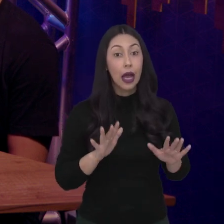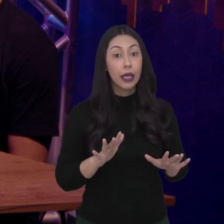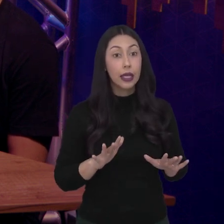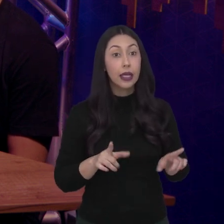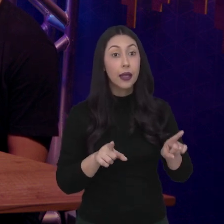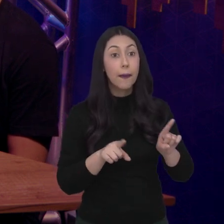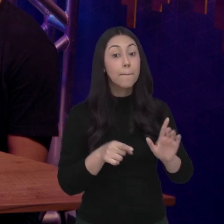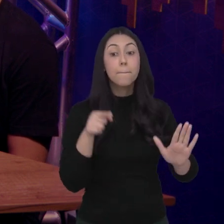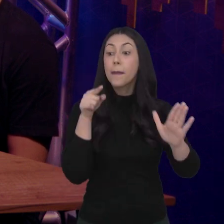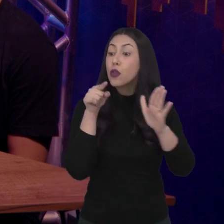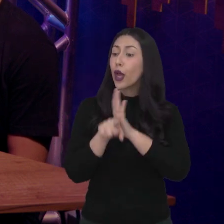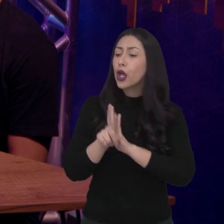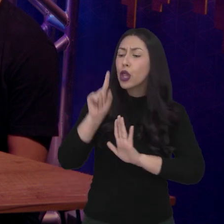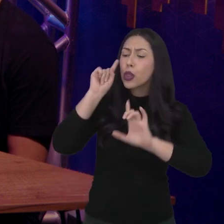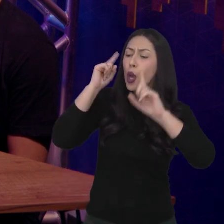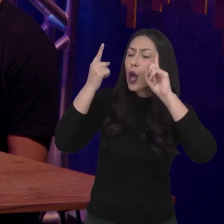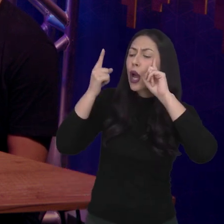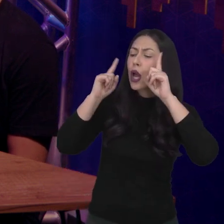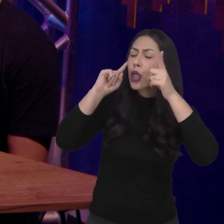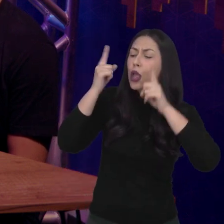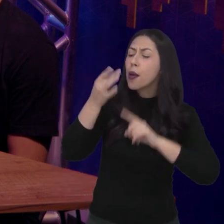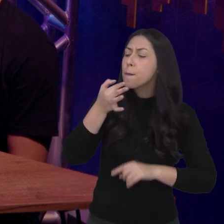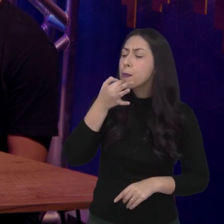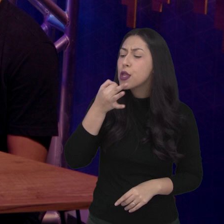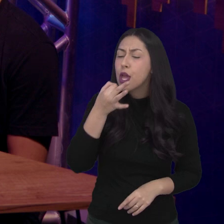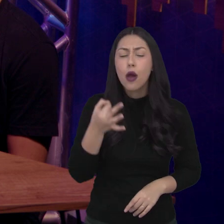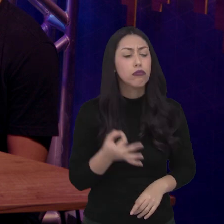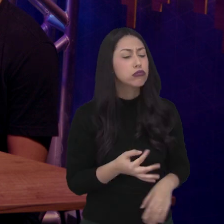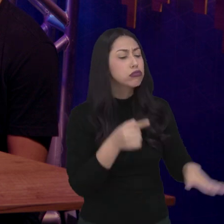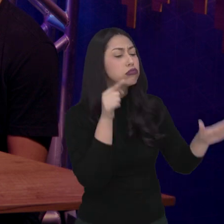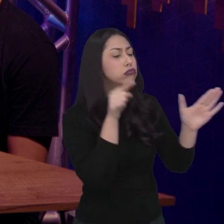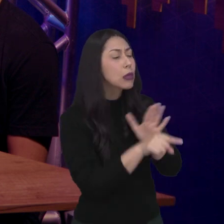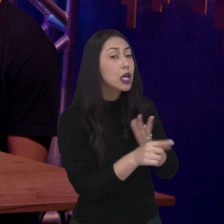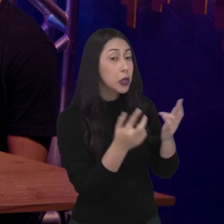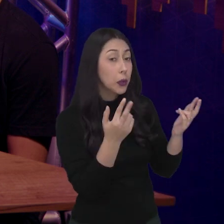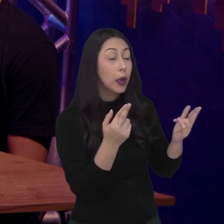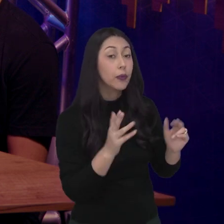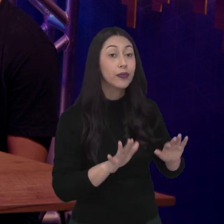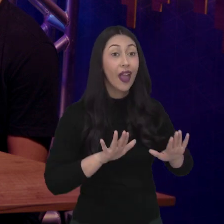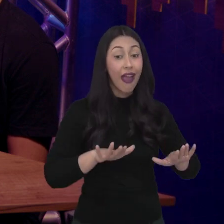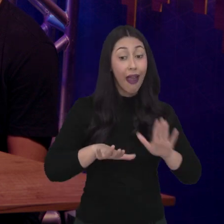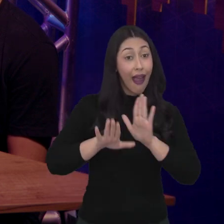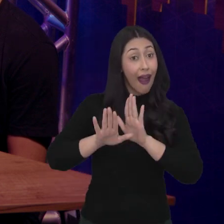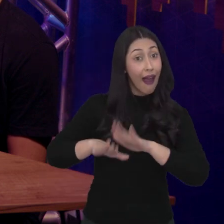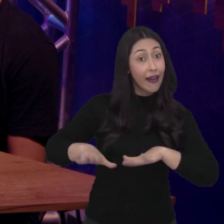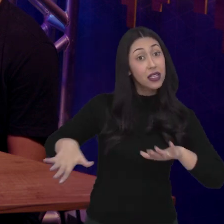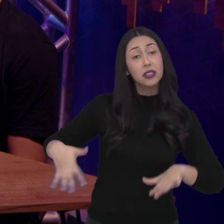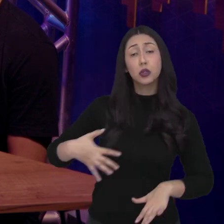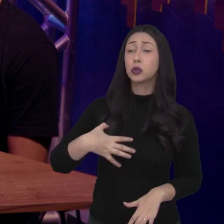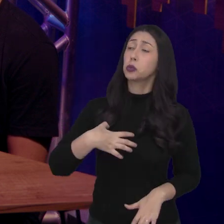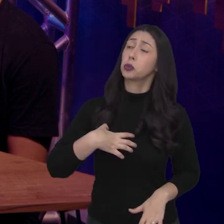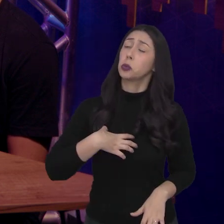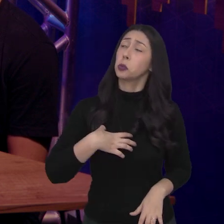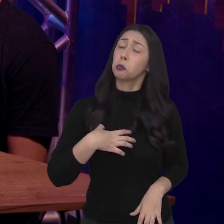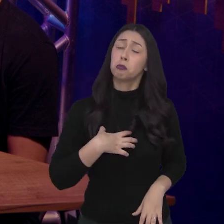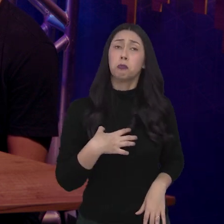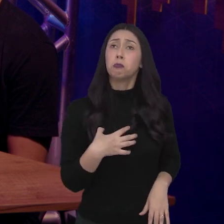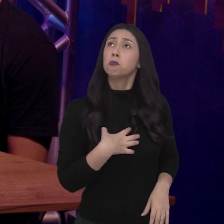foi a criatividade, e obviamente a gente teve um resultado, né, de que crianças se sentem, né, mais